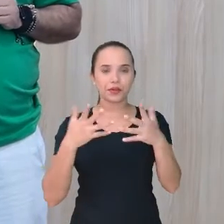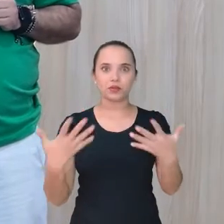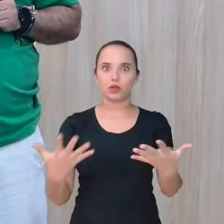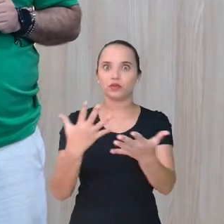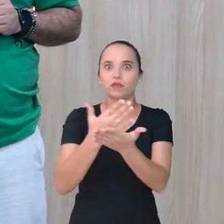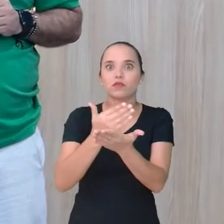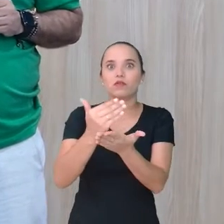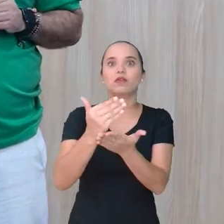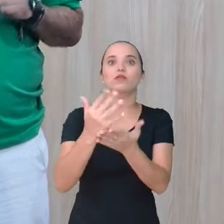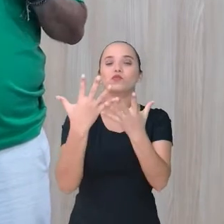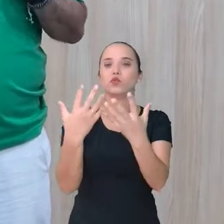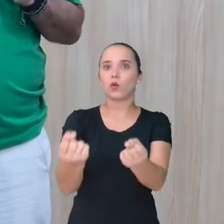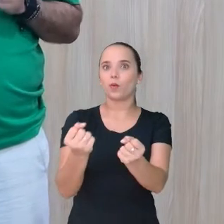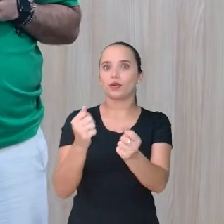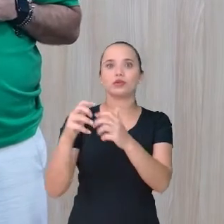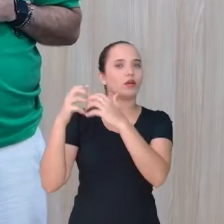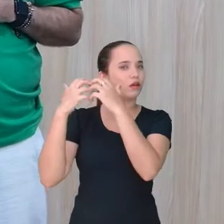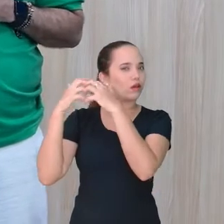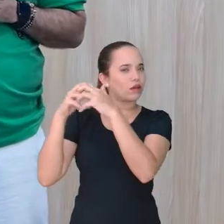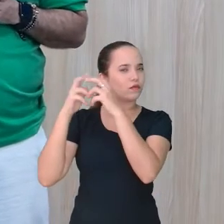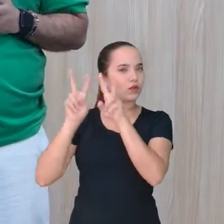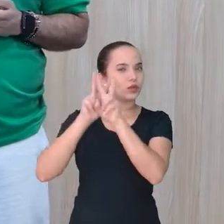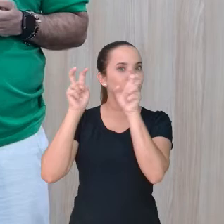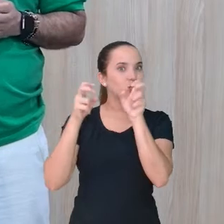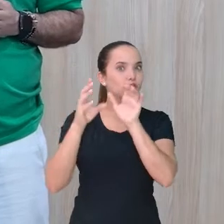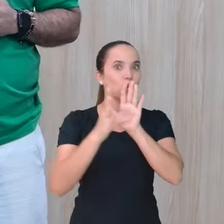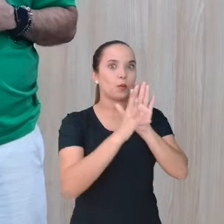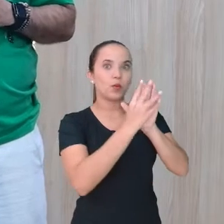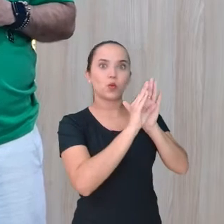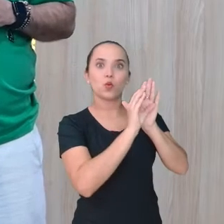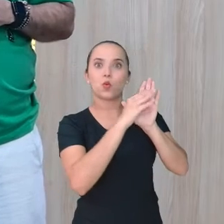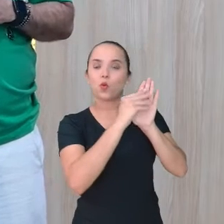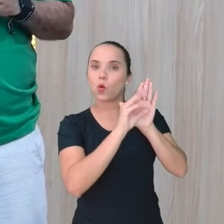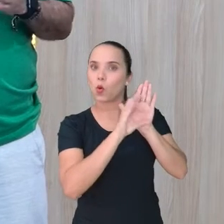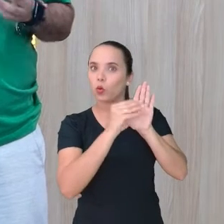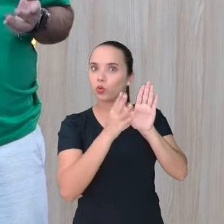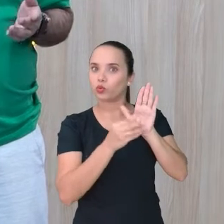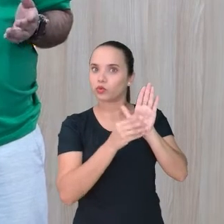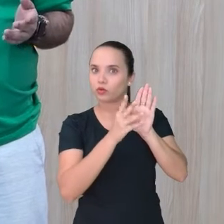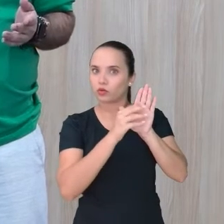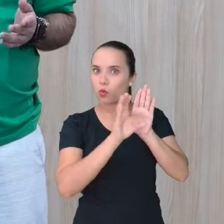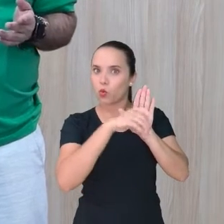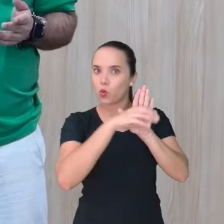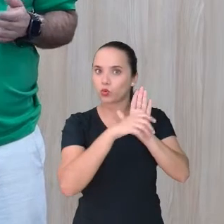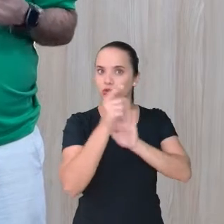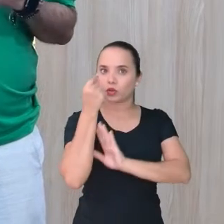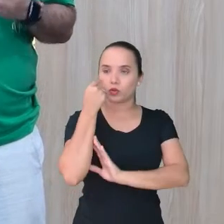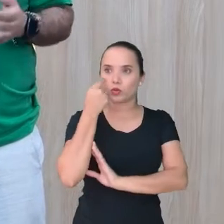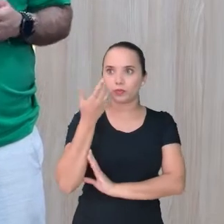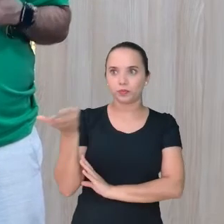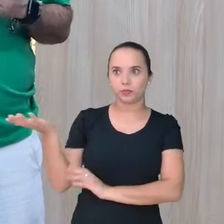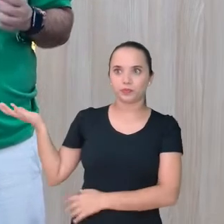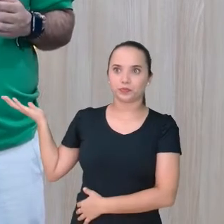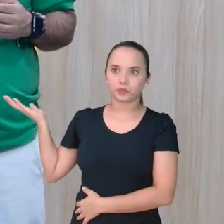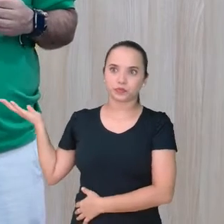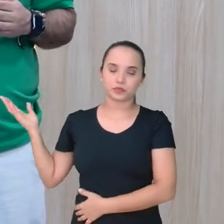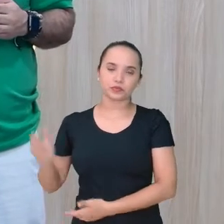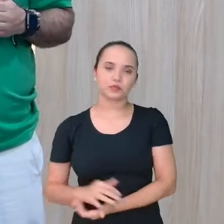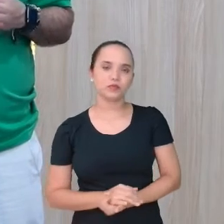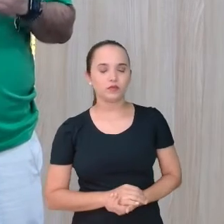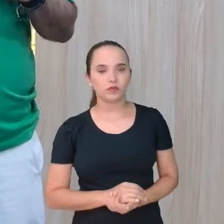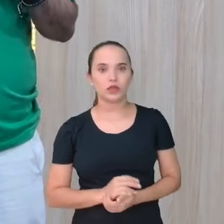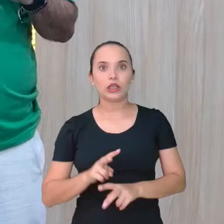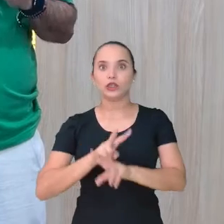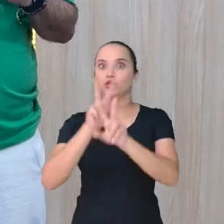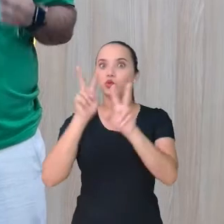começar a nossa aula refletindo sobre um conceito, né? Nós vamos trabalhar hoje um pouco a respeito da história